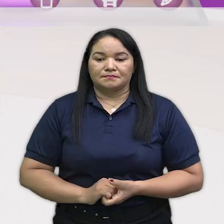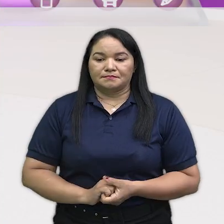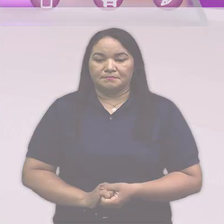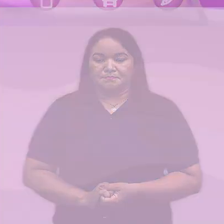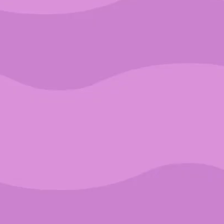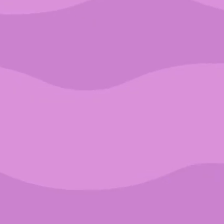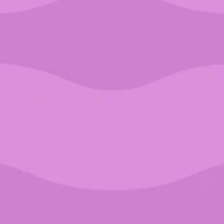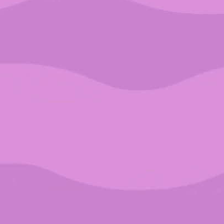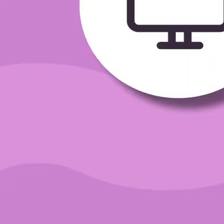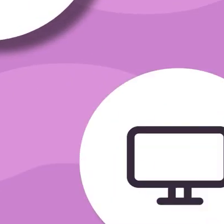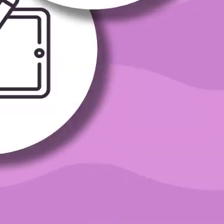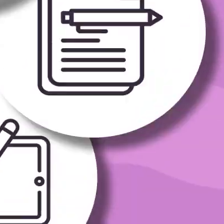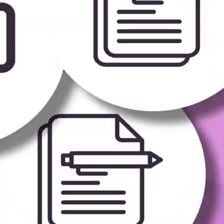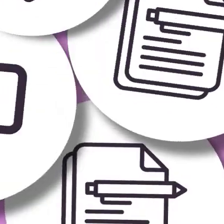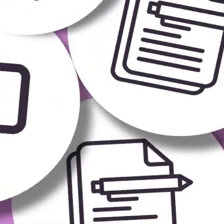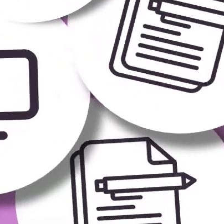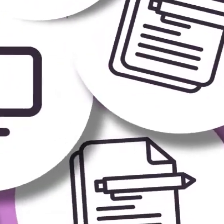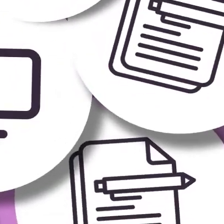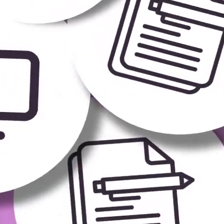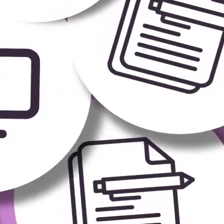aula.